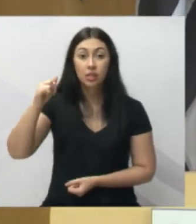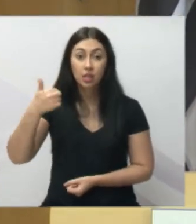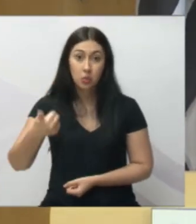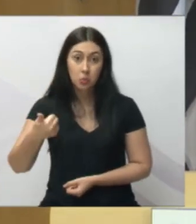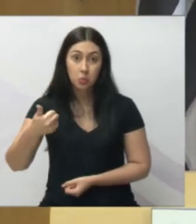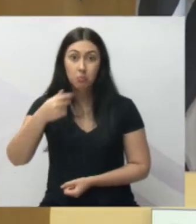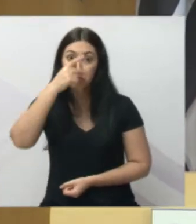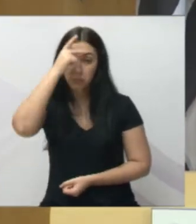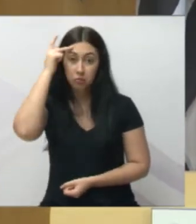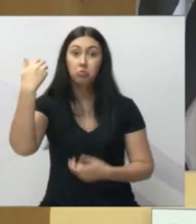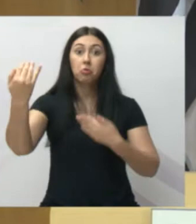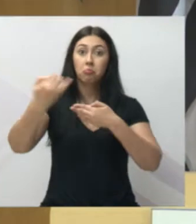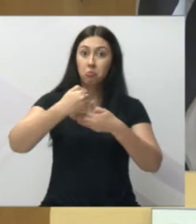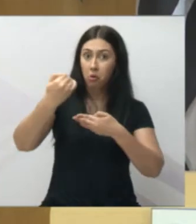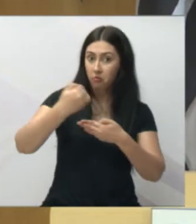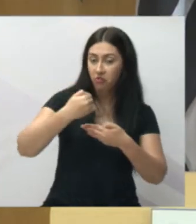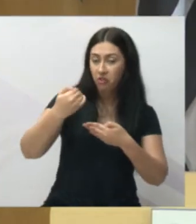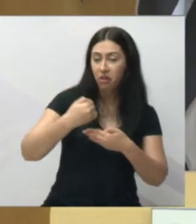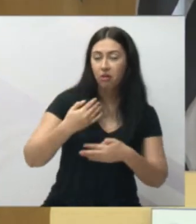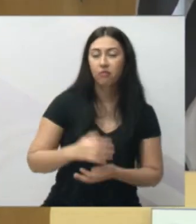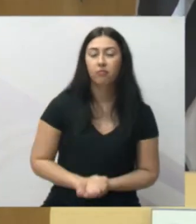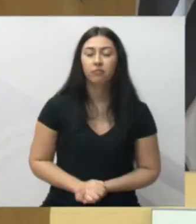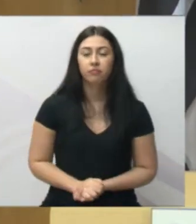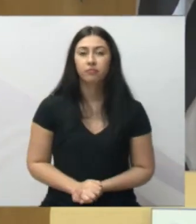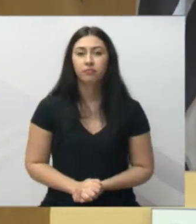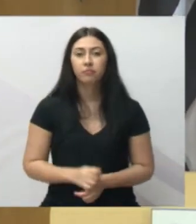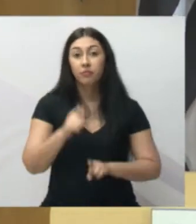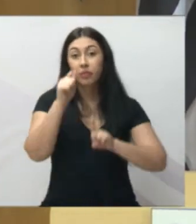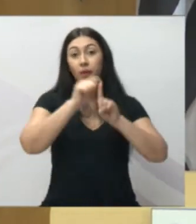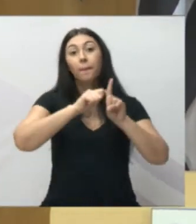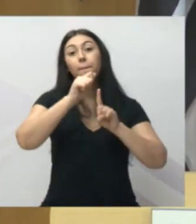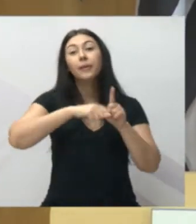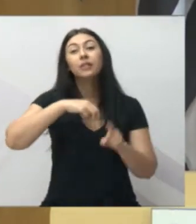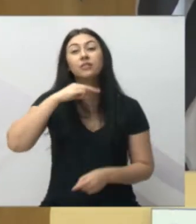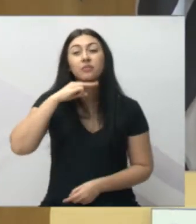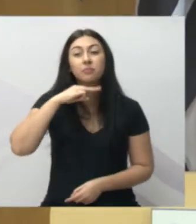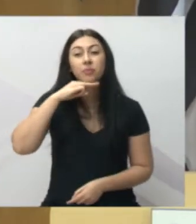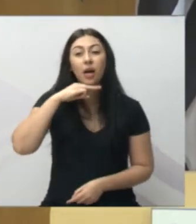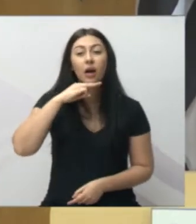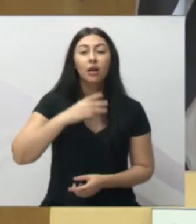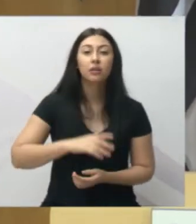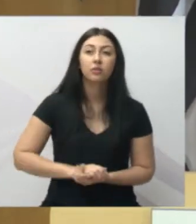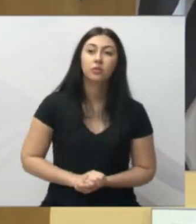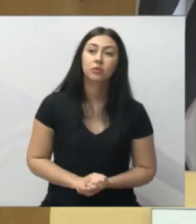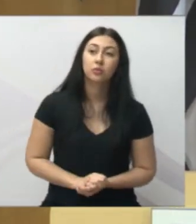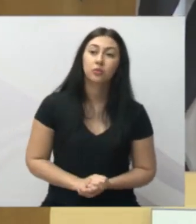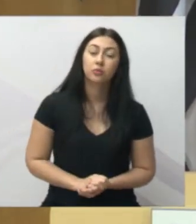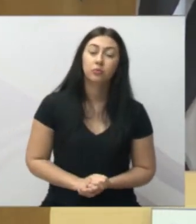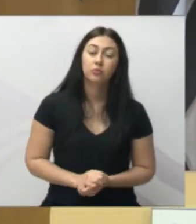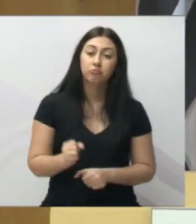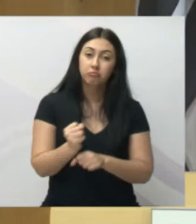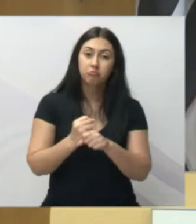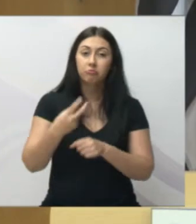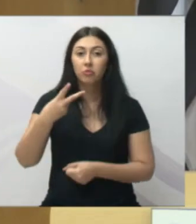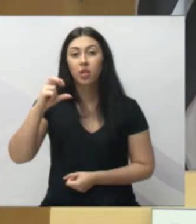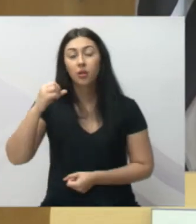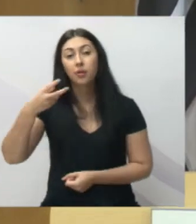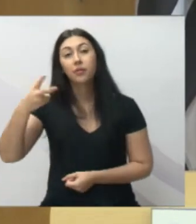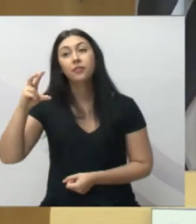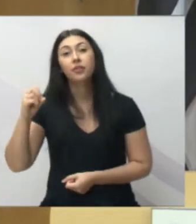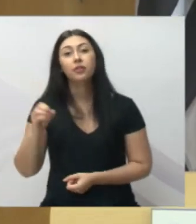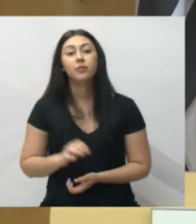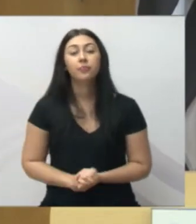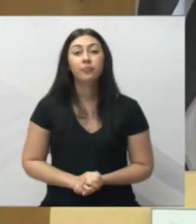gabinete. Atendimento no mês de março de 2020,